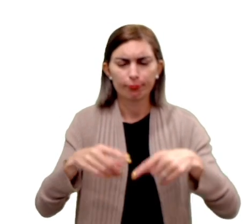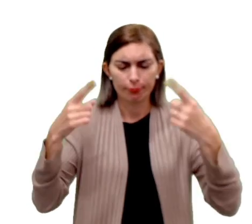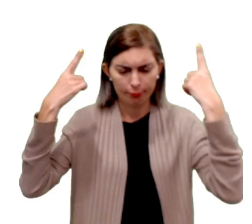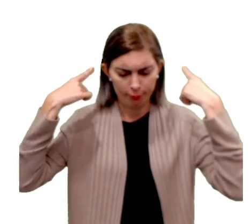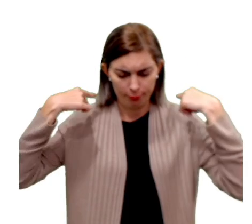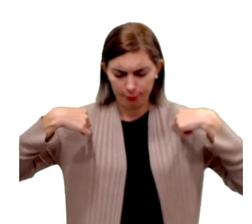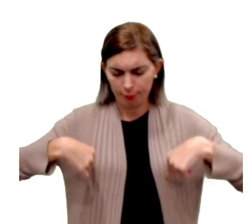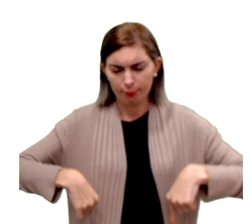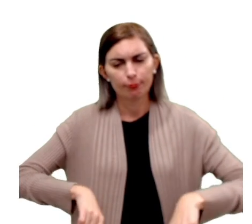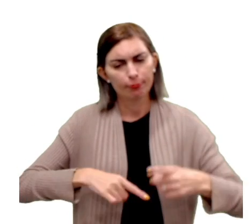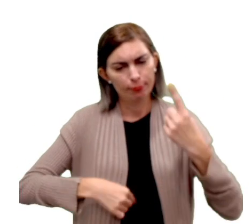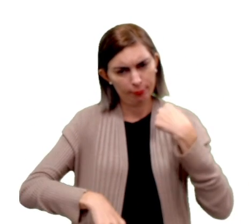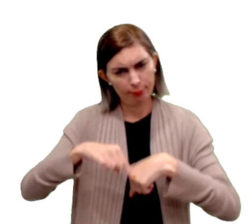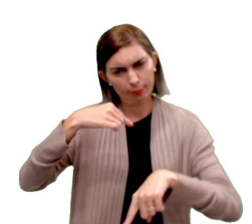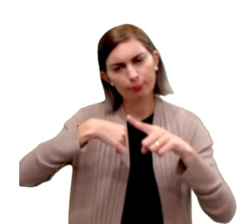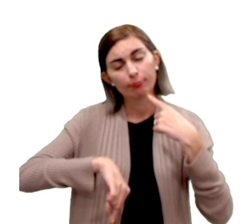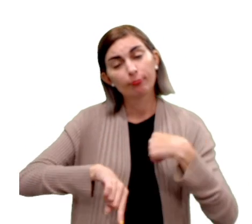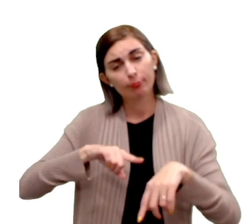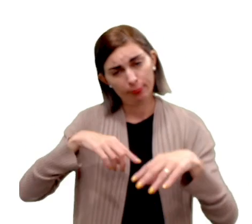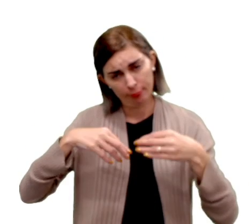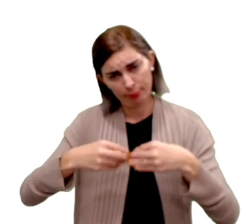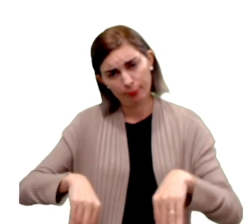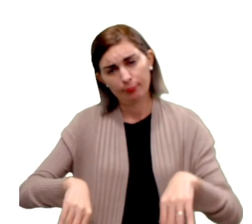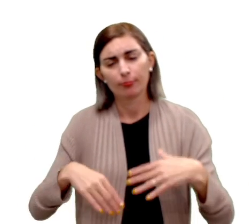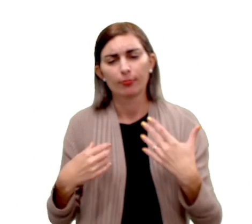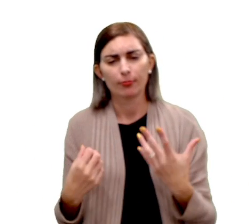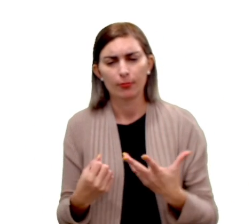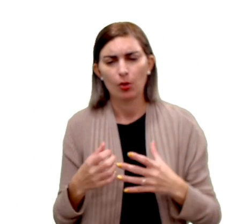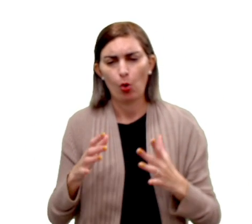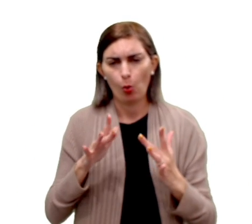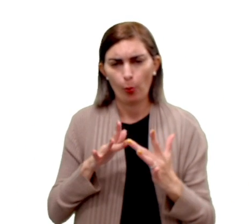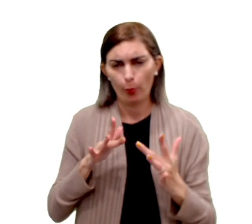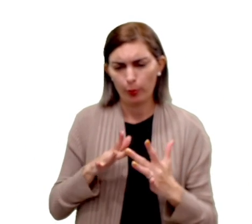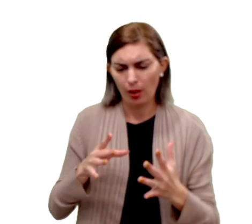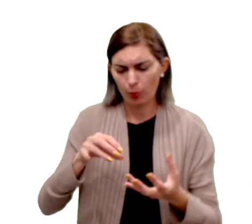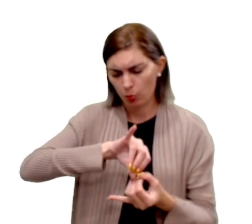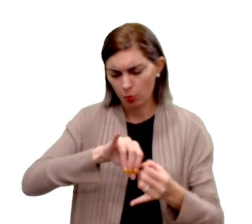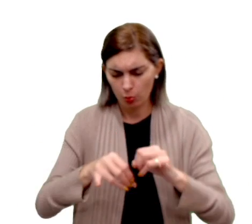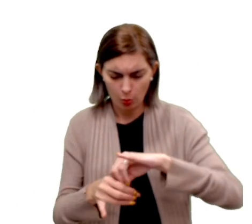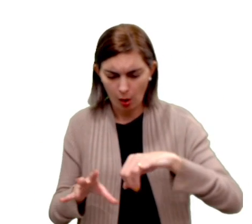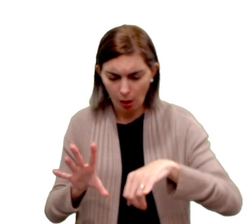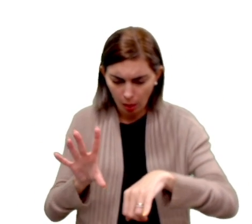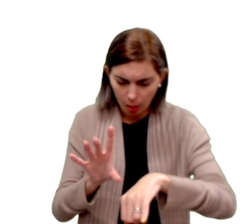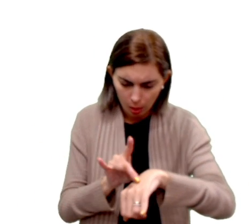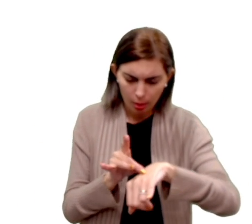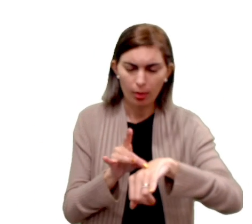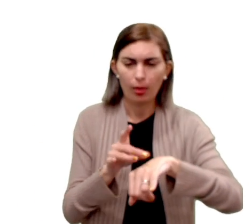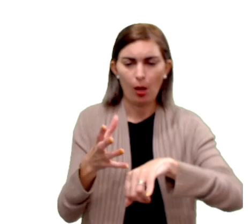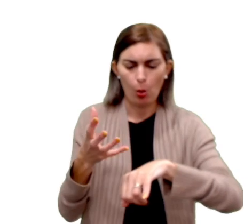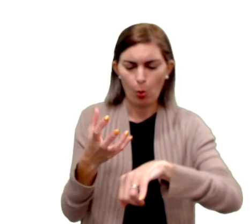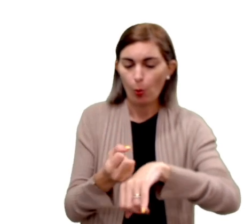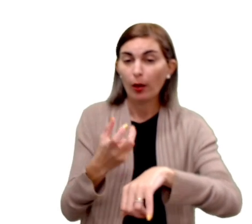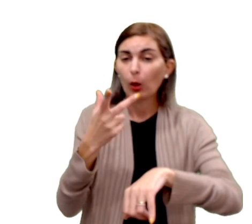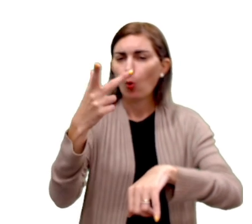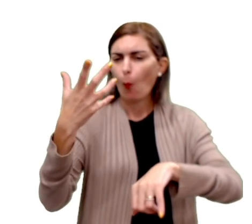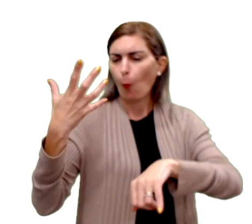o nosso organismo. Então, o contato de substâncias com a pele, a nossa pele é uma esponja, ela acaba absorvendo, né,